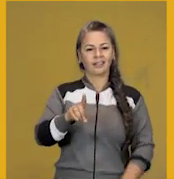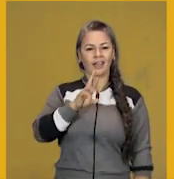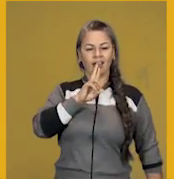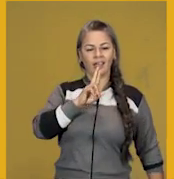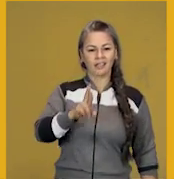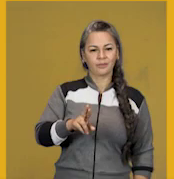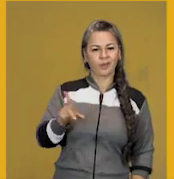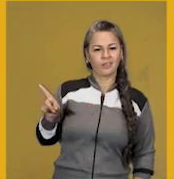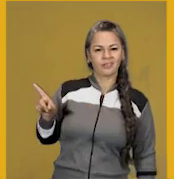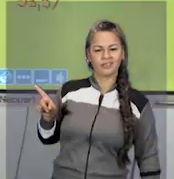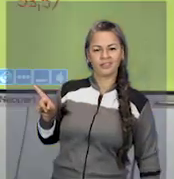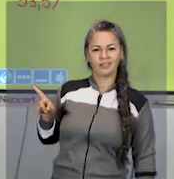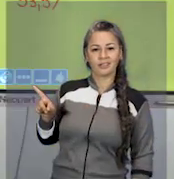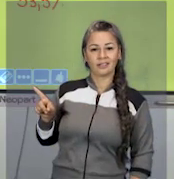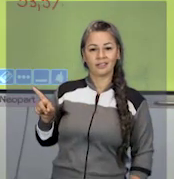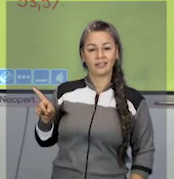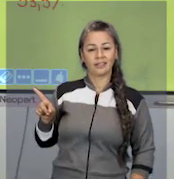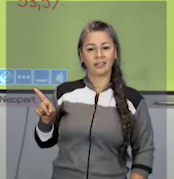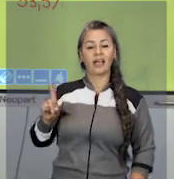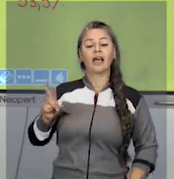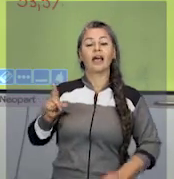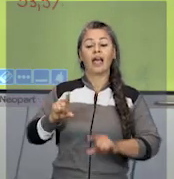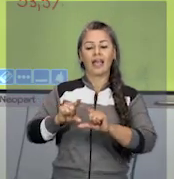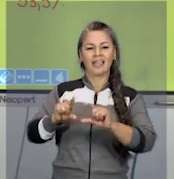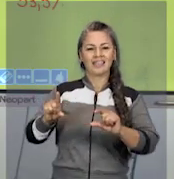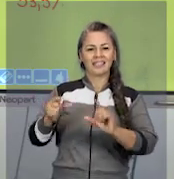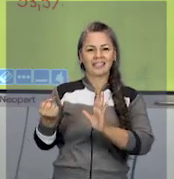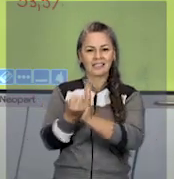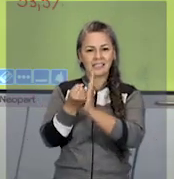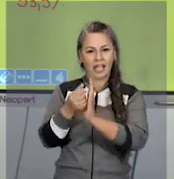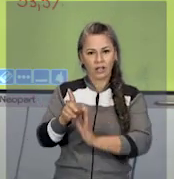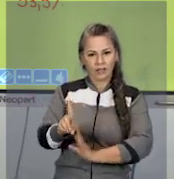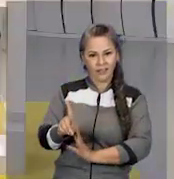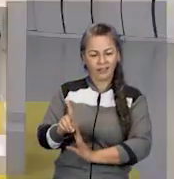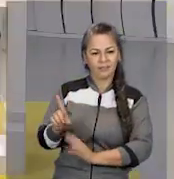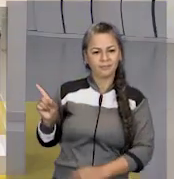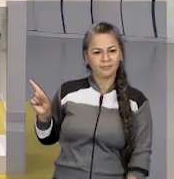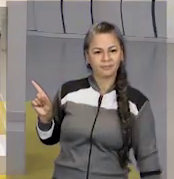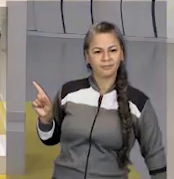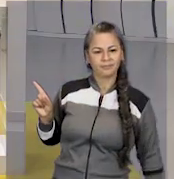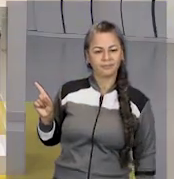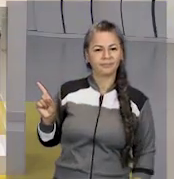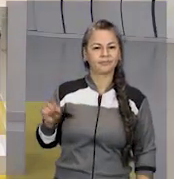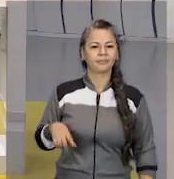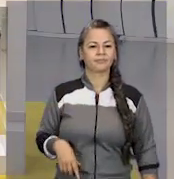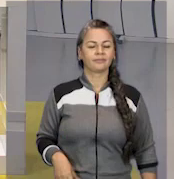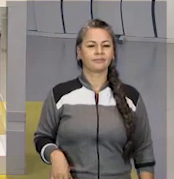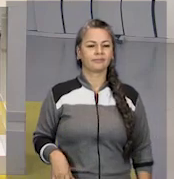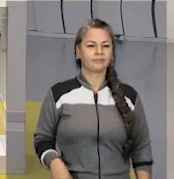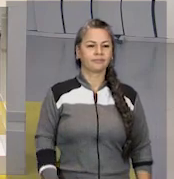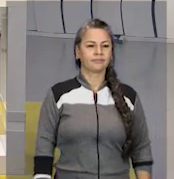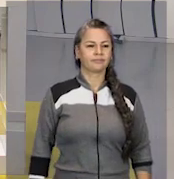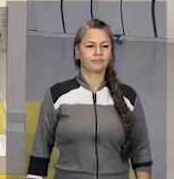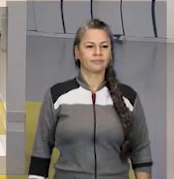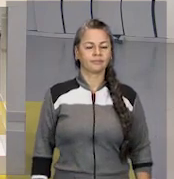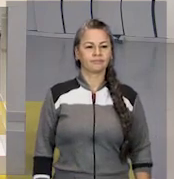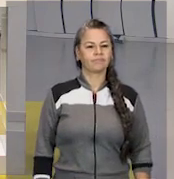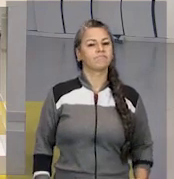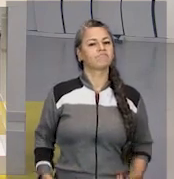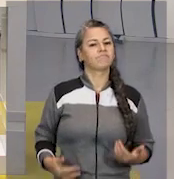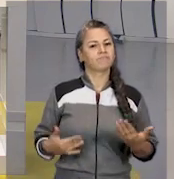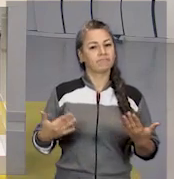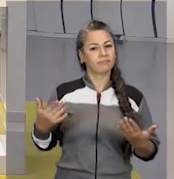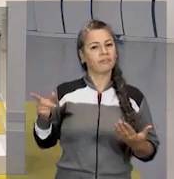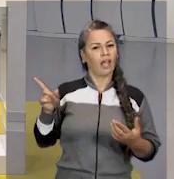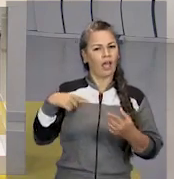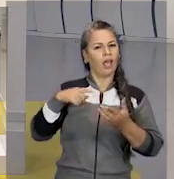selo D, não é com o selo A. Lembra disso? Enfim, aí... Essa é um tipo